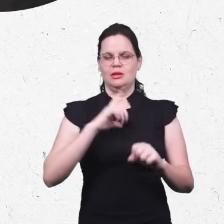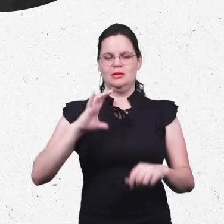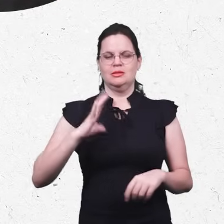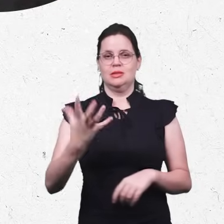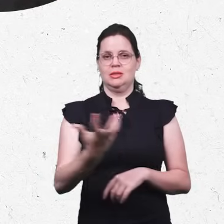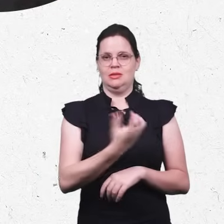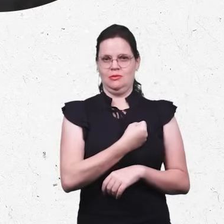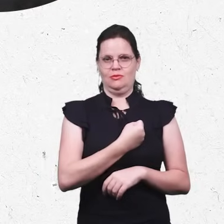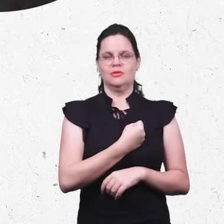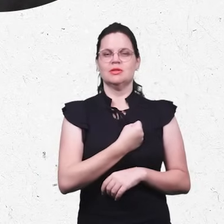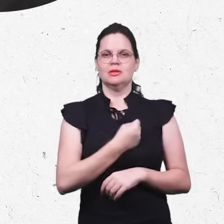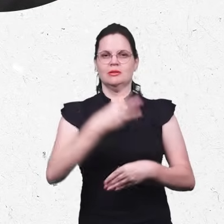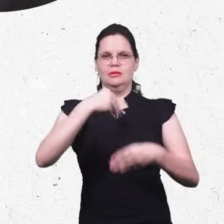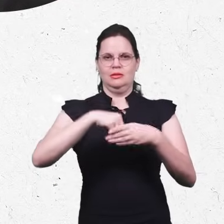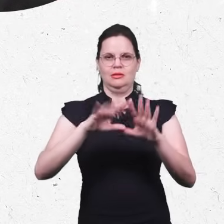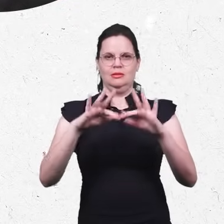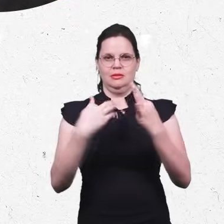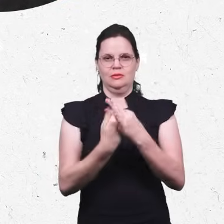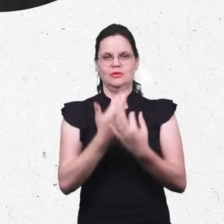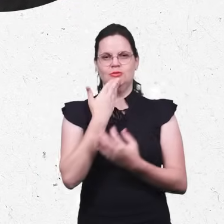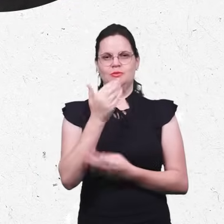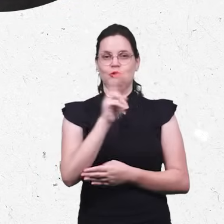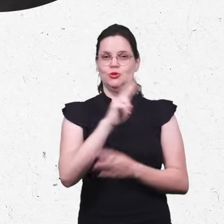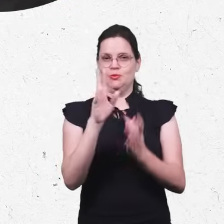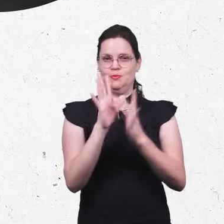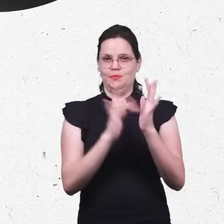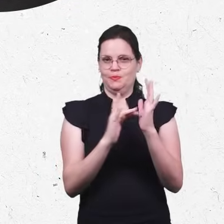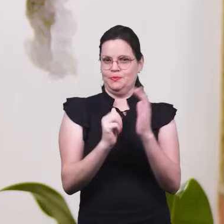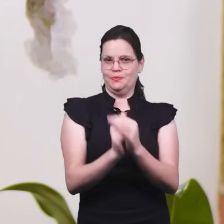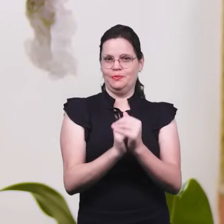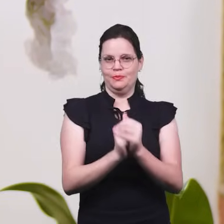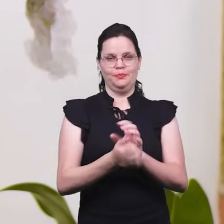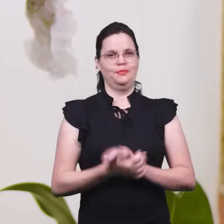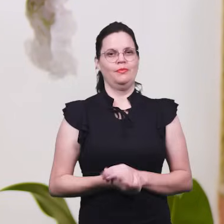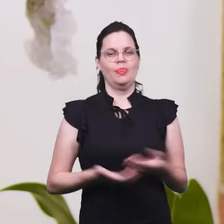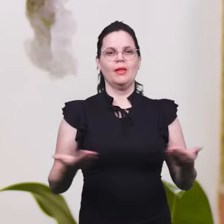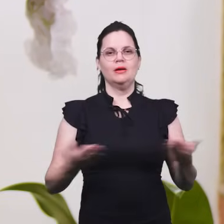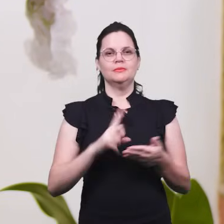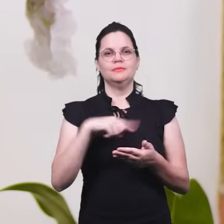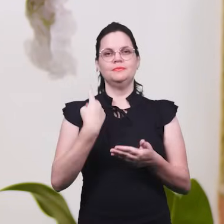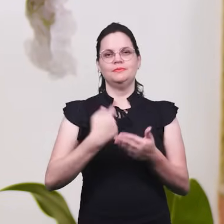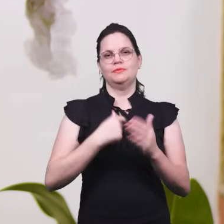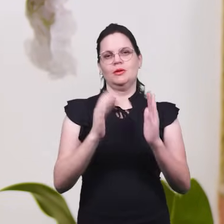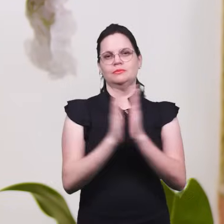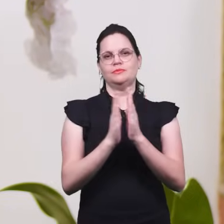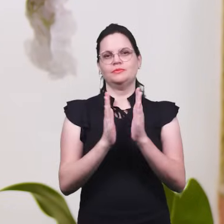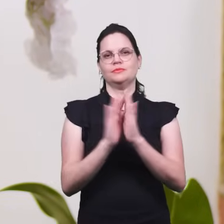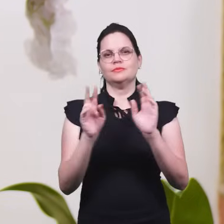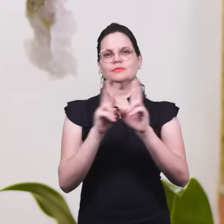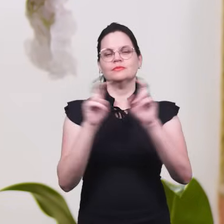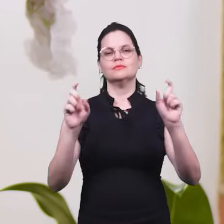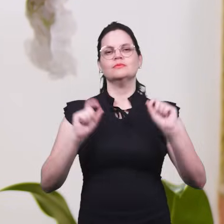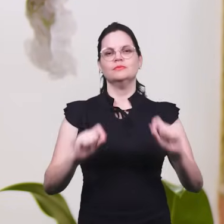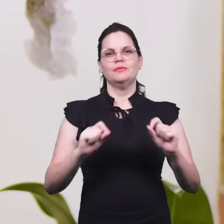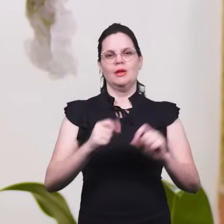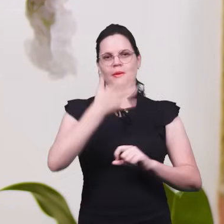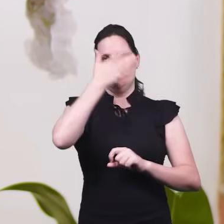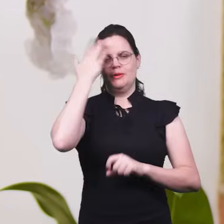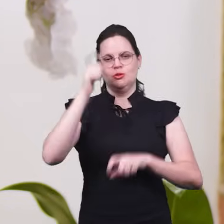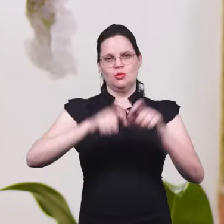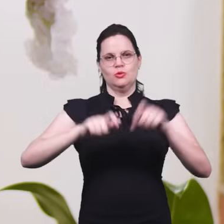salvação de vida. Essa é a intercessão que fazemos em nome do Senhor Jesus. Vamos estar orando agora com uma intercessão pelos nossos